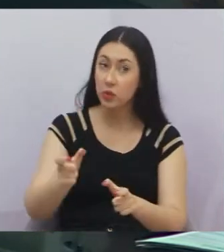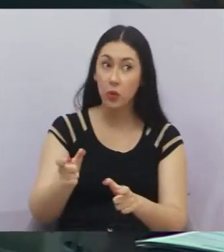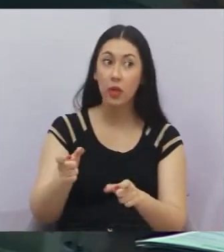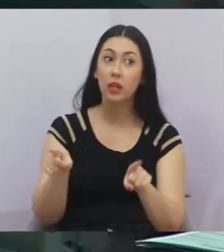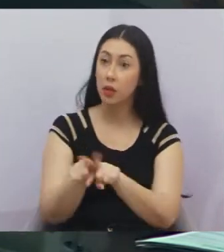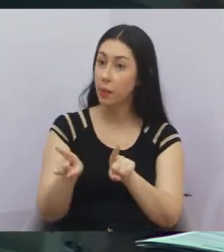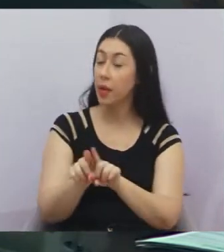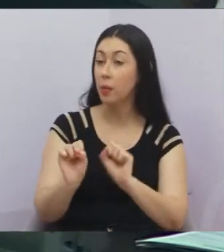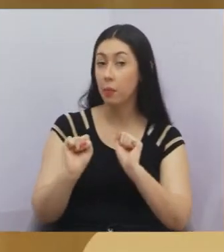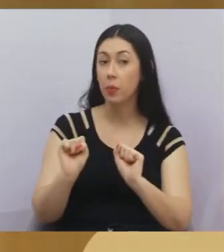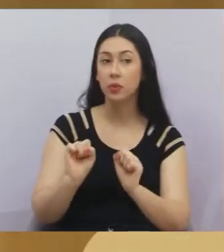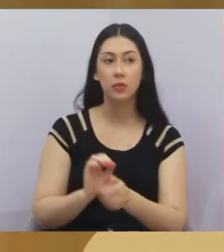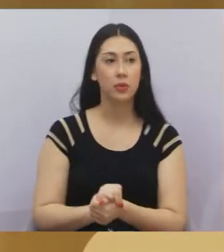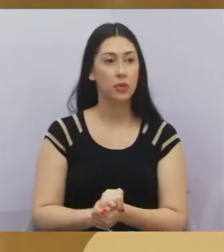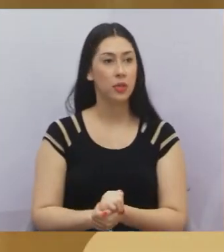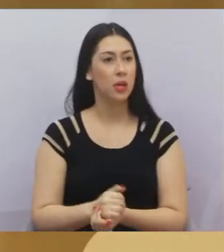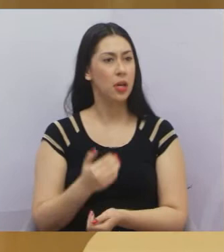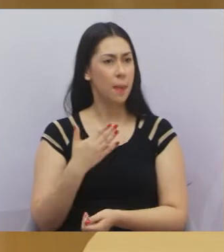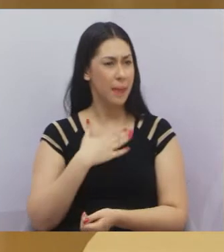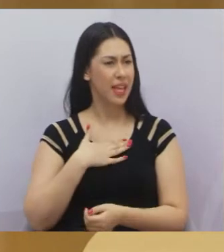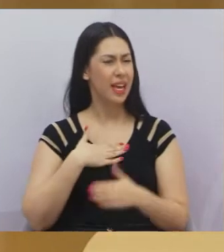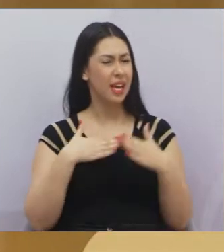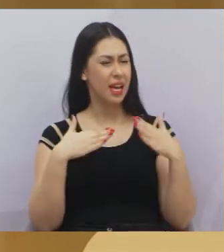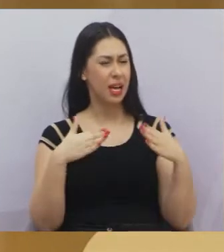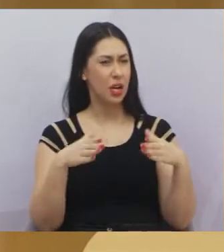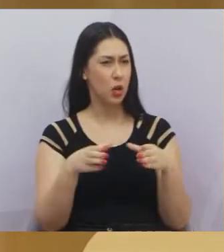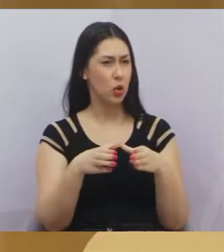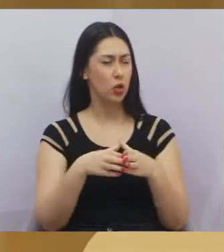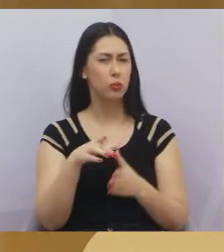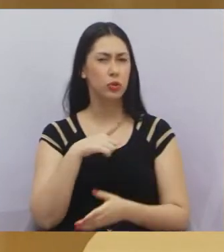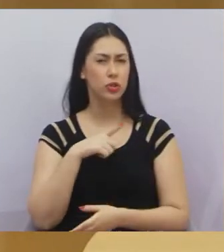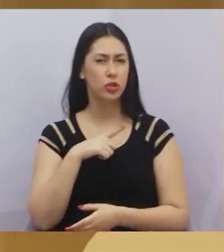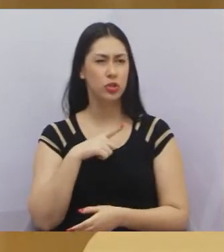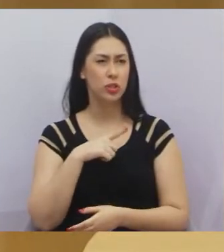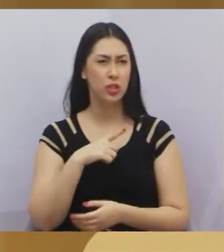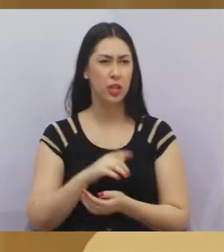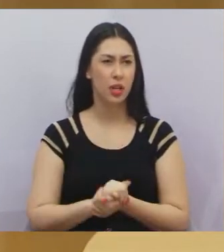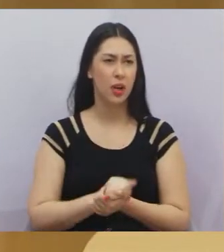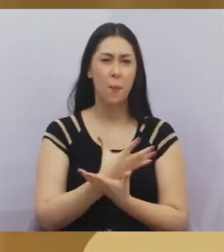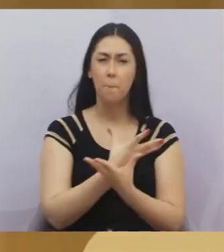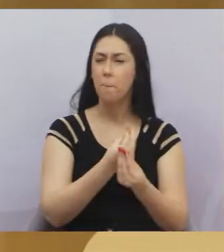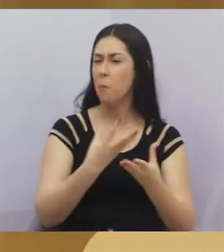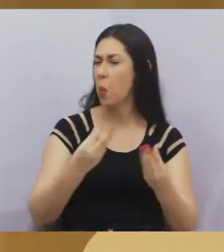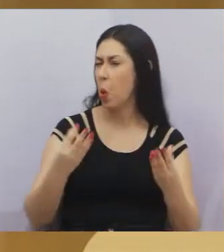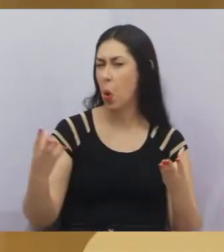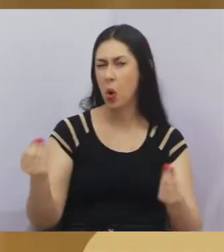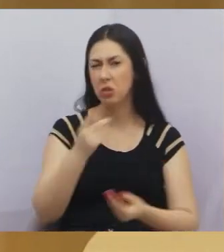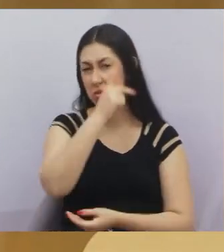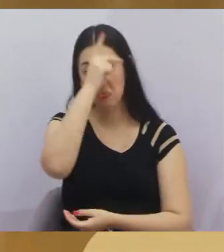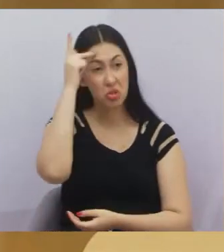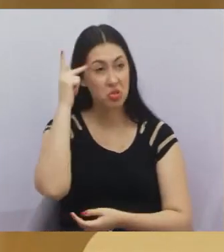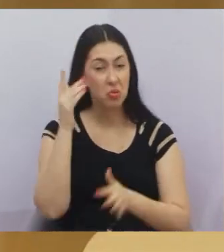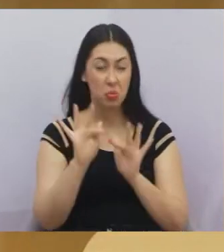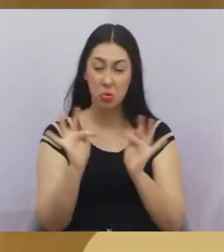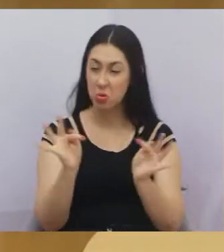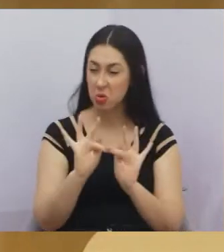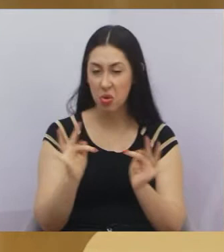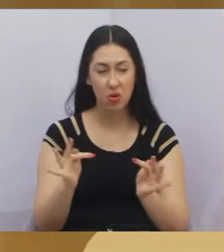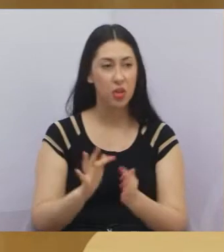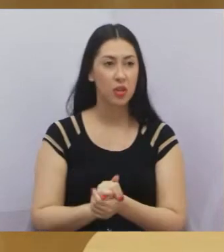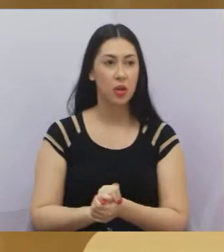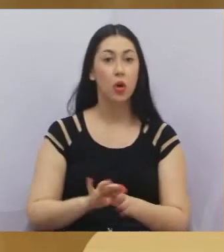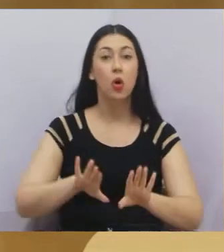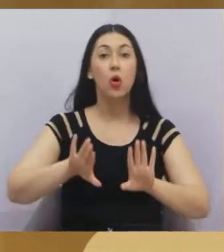também possam... Na minha época, muitos. Na minha sala tinha colhedor de café. Depois que o PT